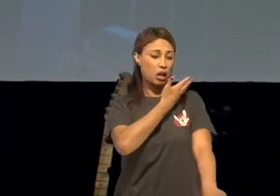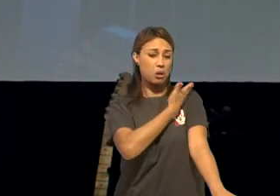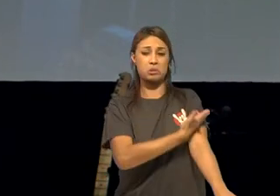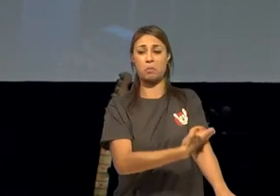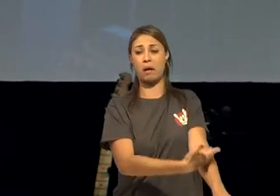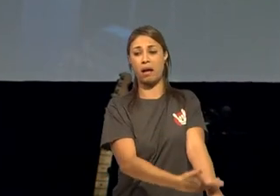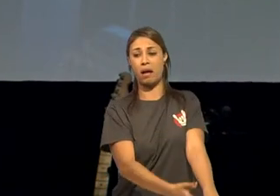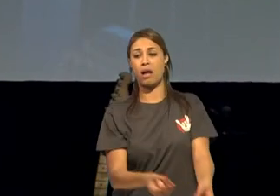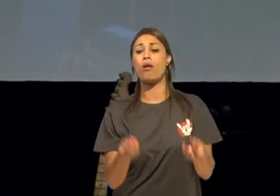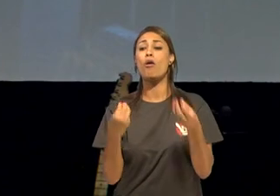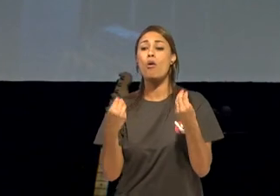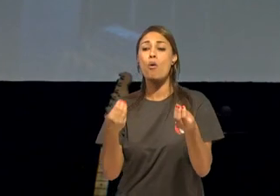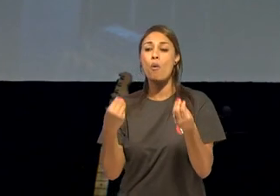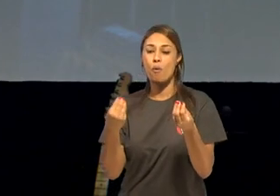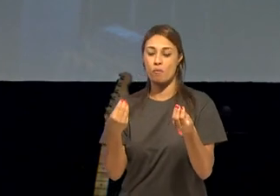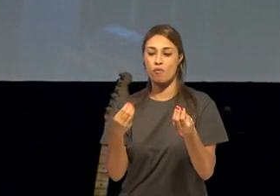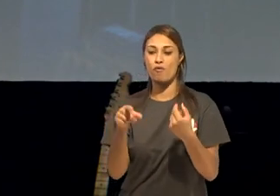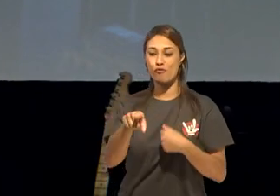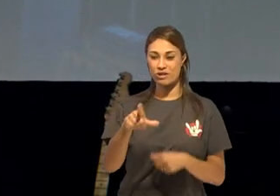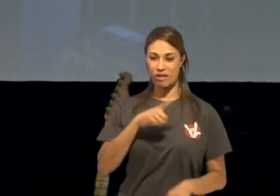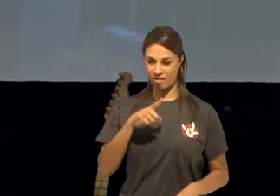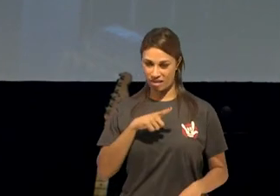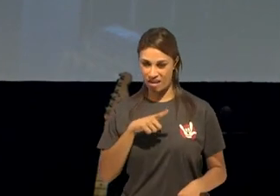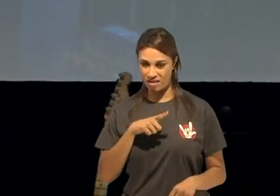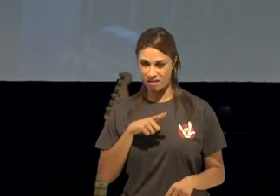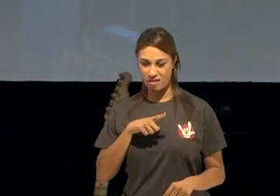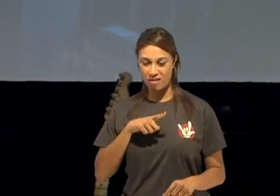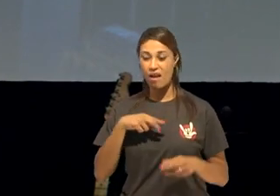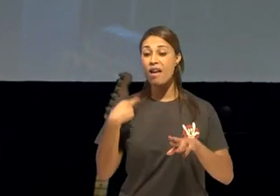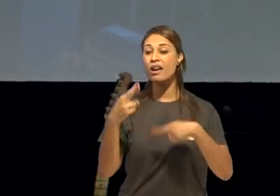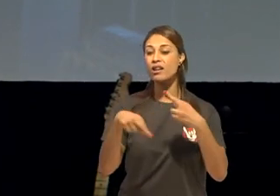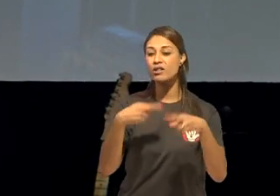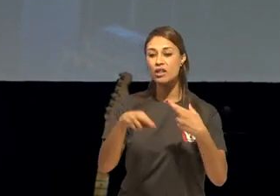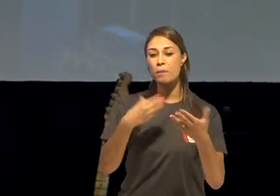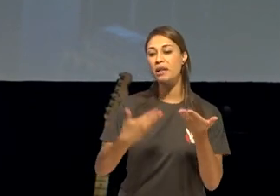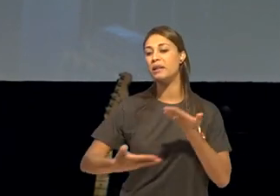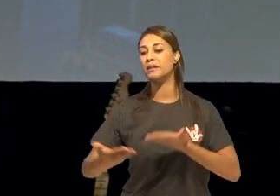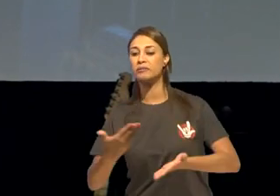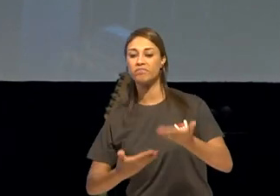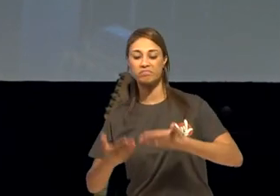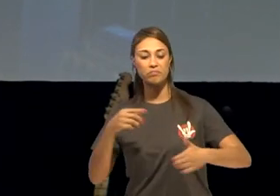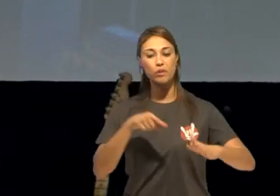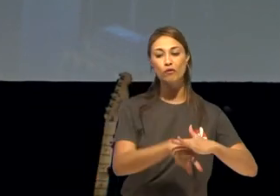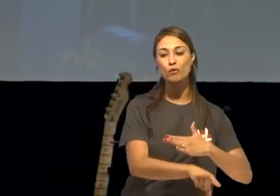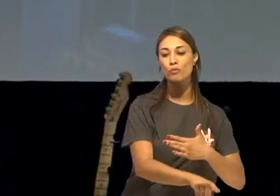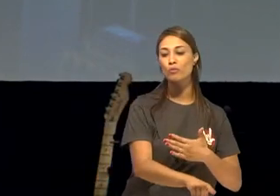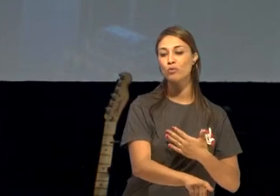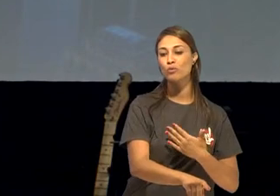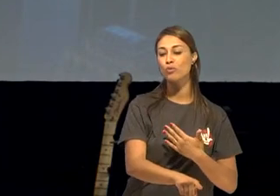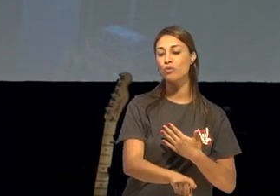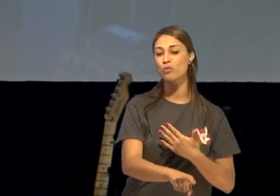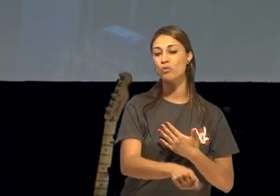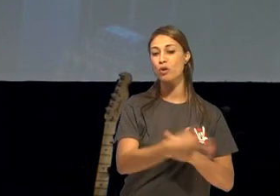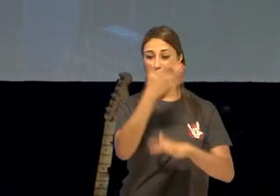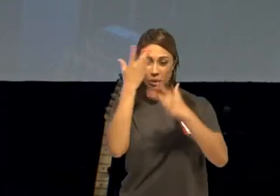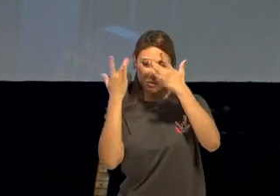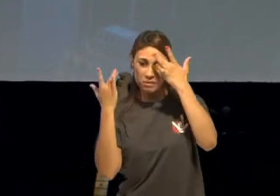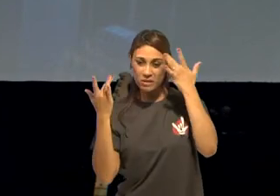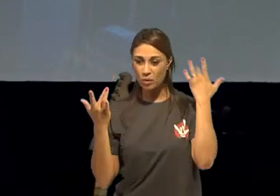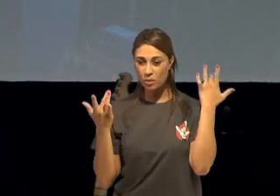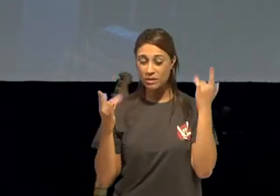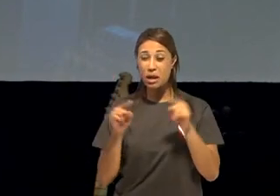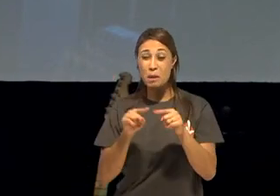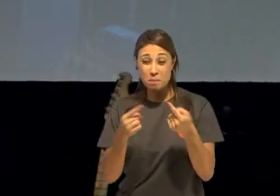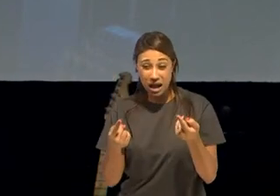relacionamentos profundos com os homens. Eu não consigo acreditar muito nisso, não. E eu gostaria de agora, da segunda parte da